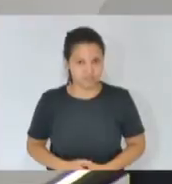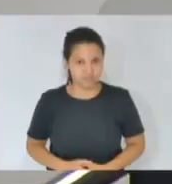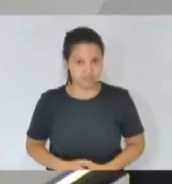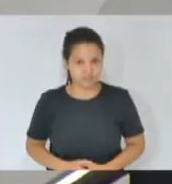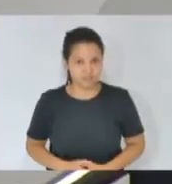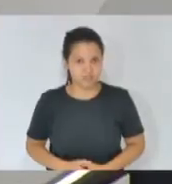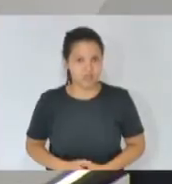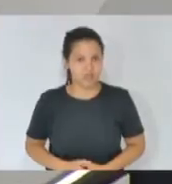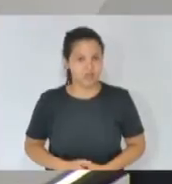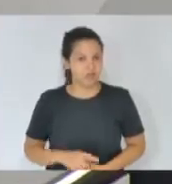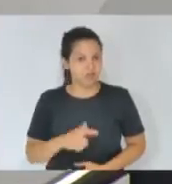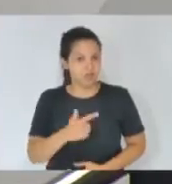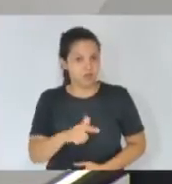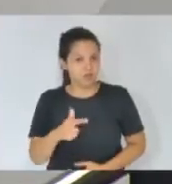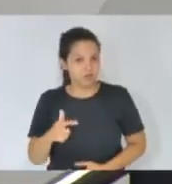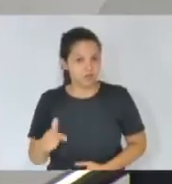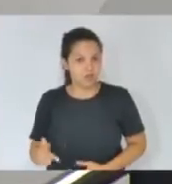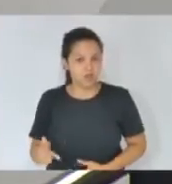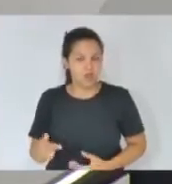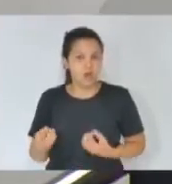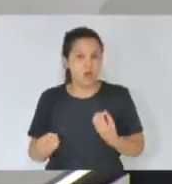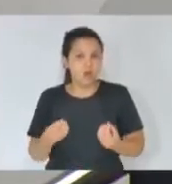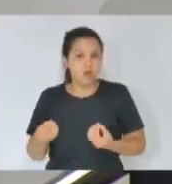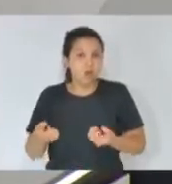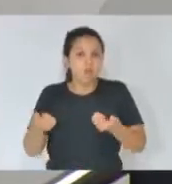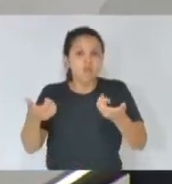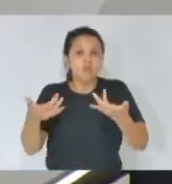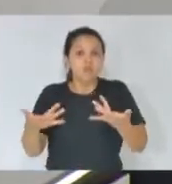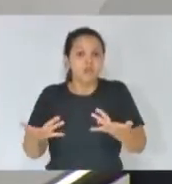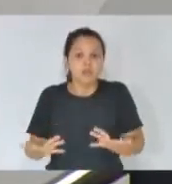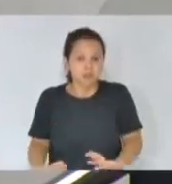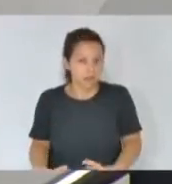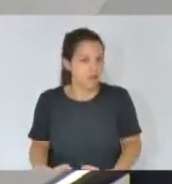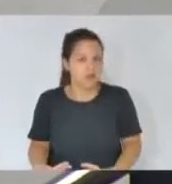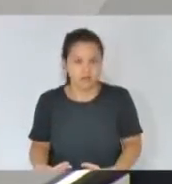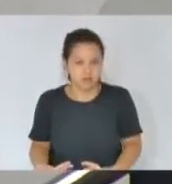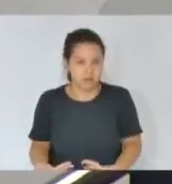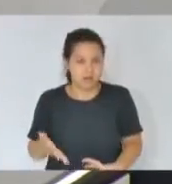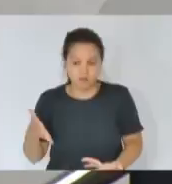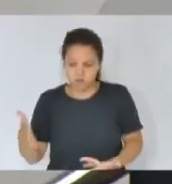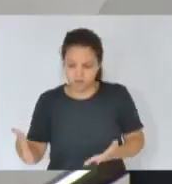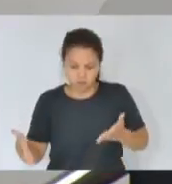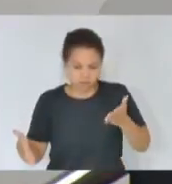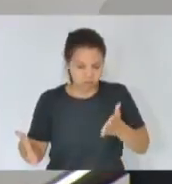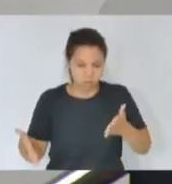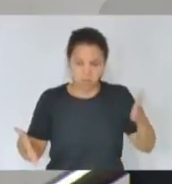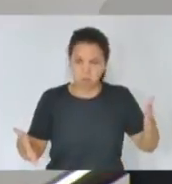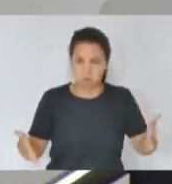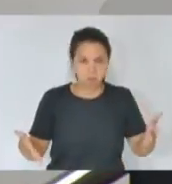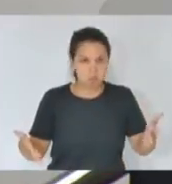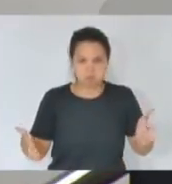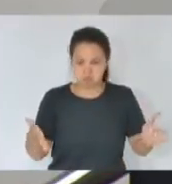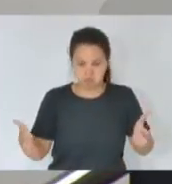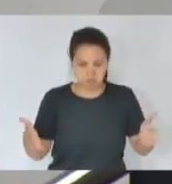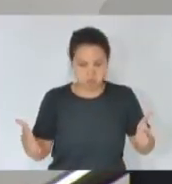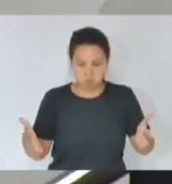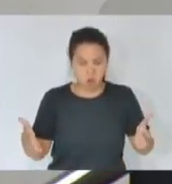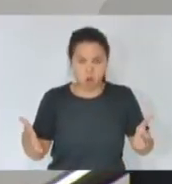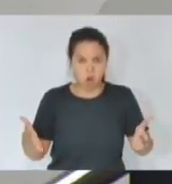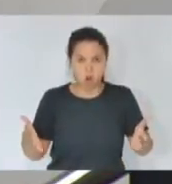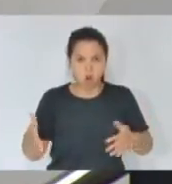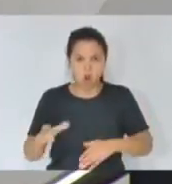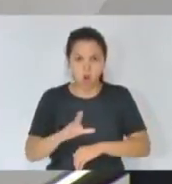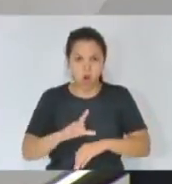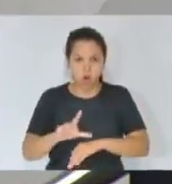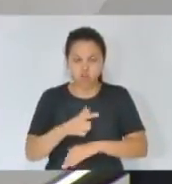Não tem começo, não tem meio, não tem fim, é uma coisa sem lógica. Então, senhores deputados,